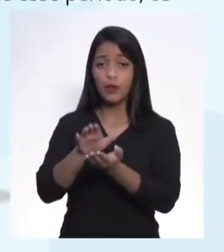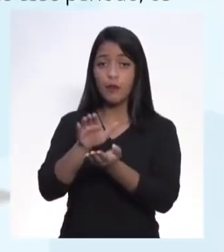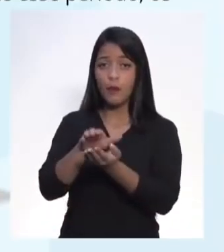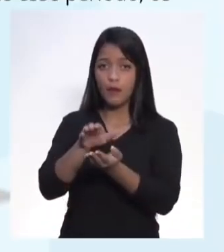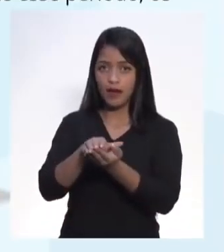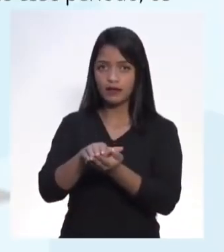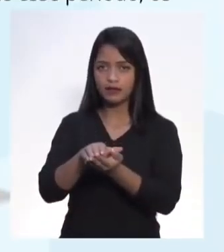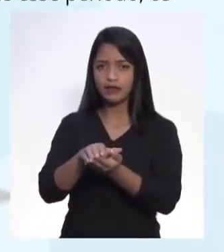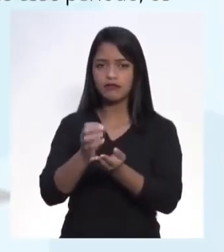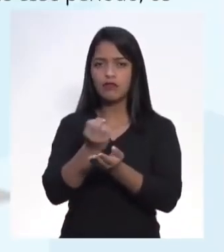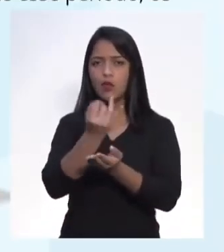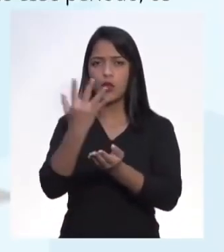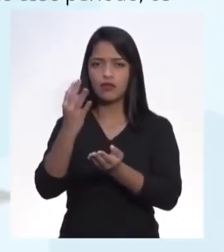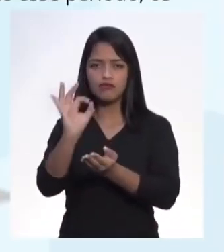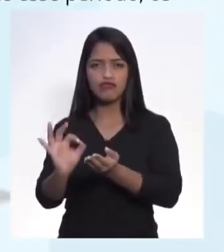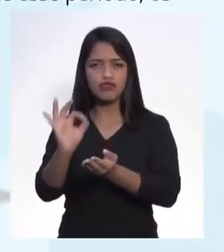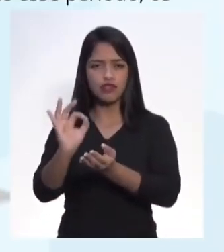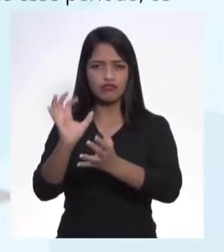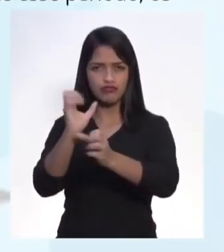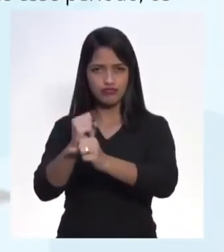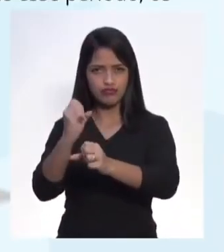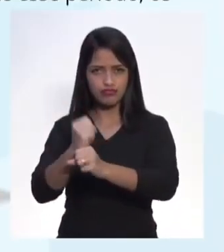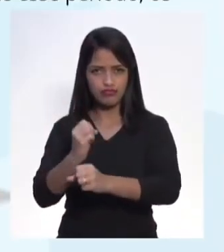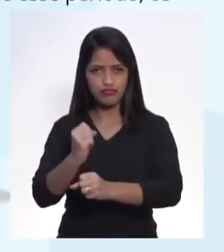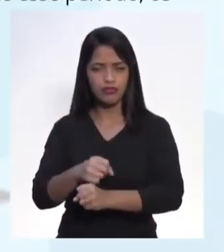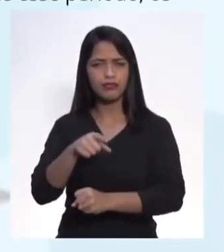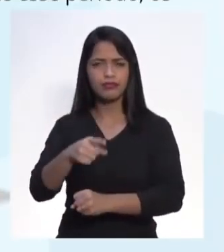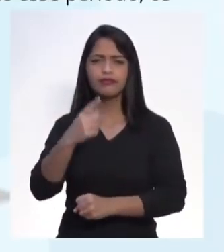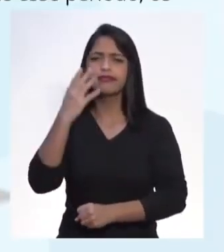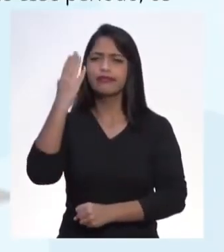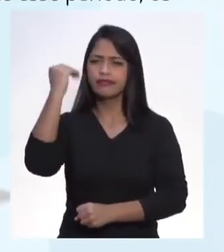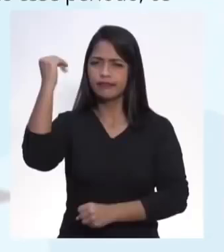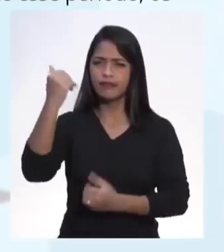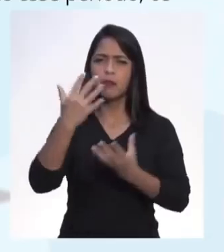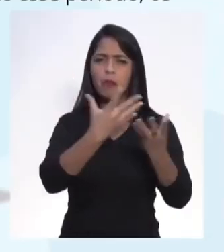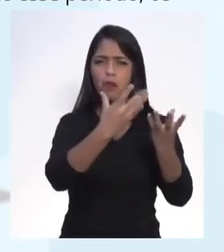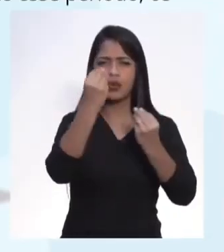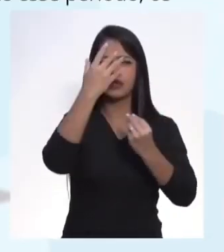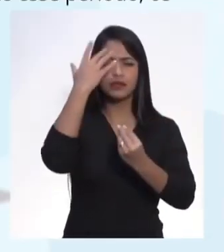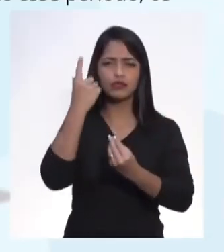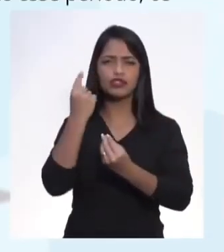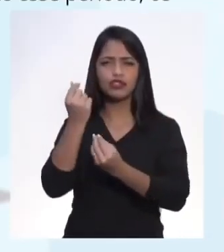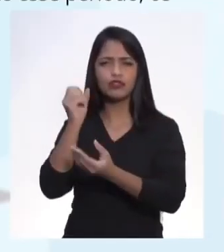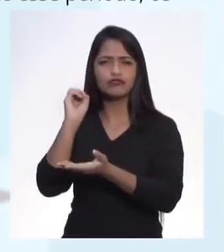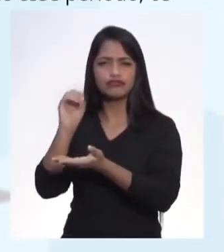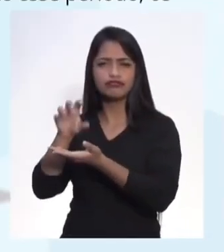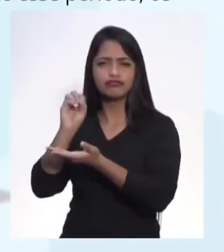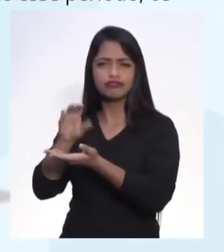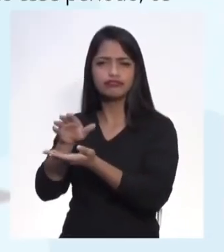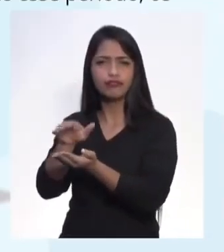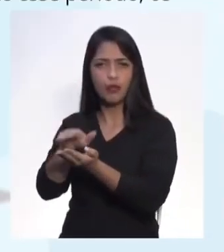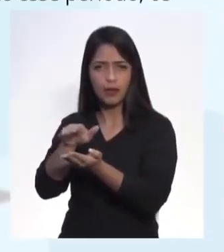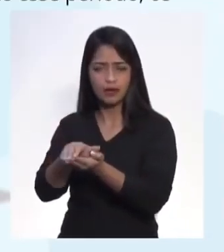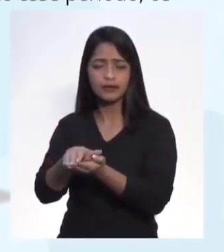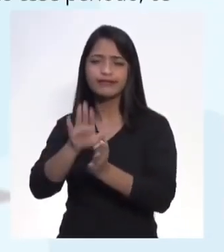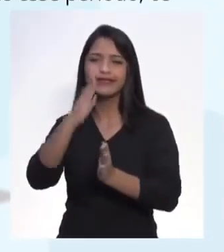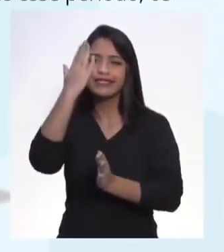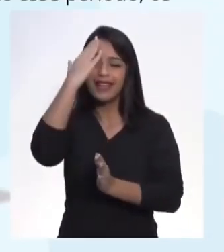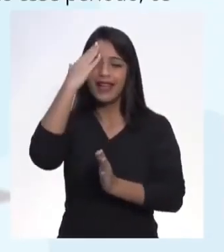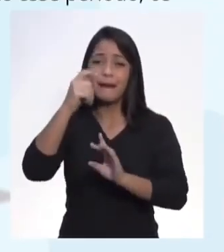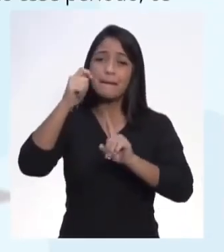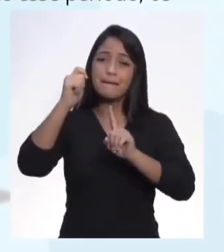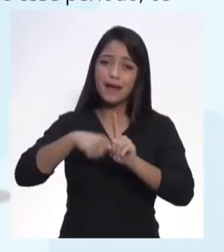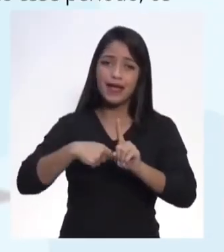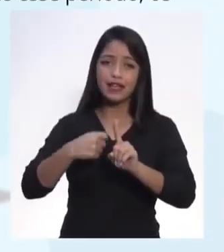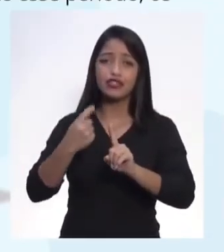de poupança é um investimento muito conhecido entre as pessoas. Apesar de ter um rendimento mensal pequeno,